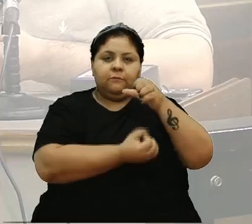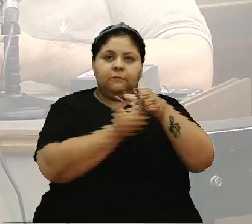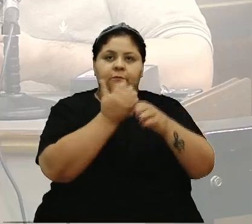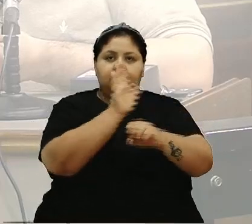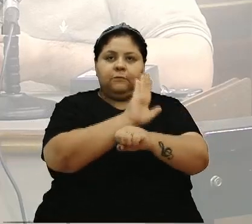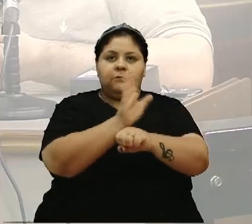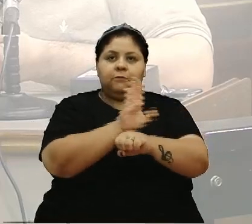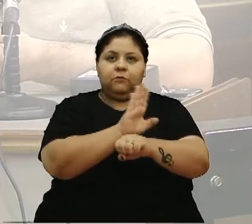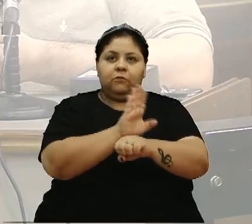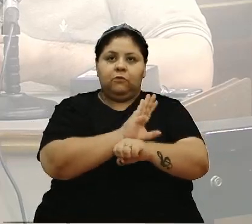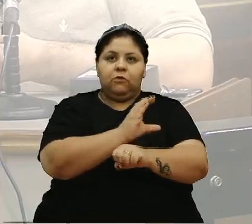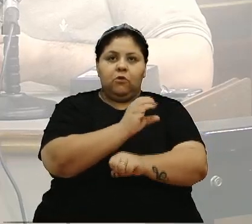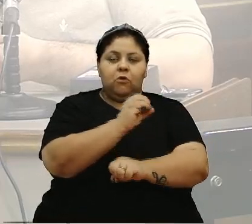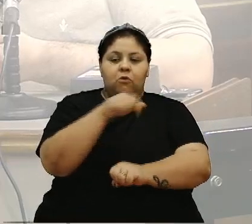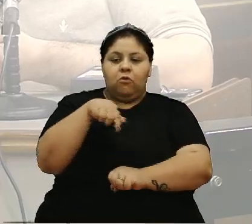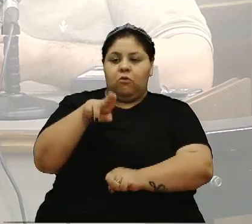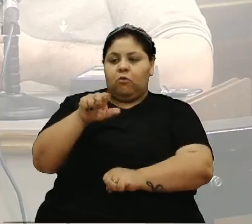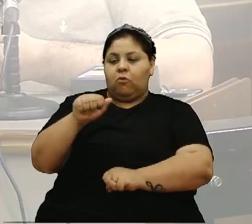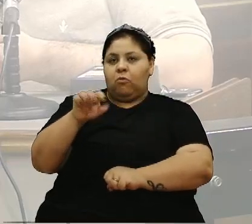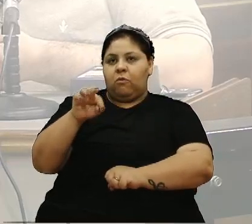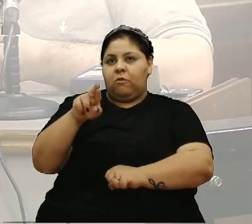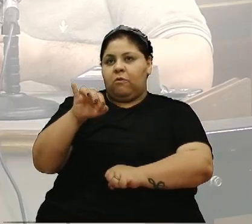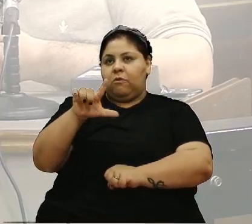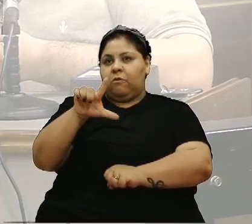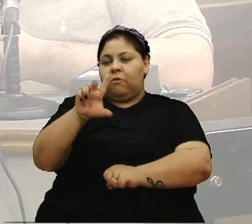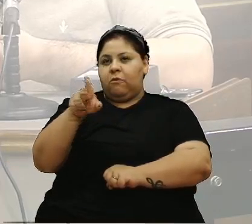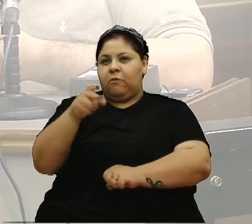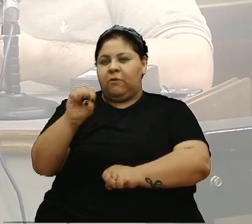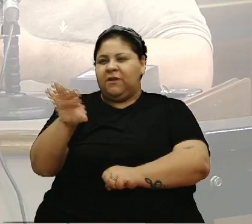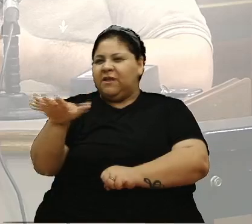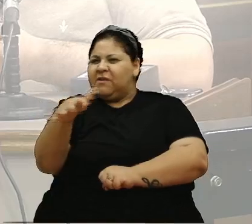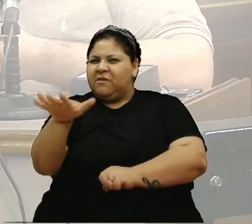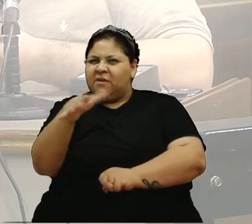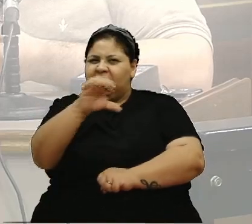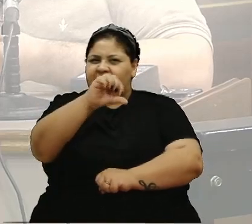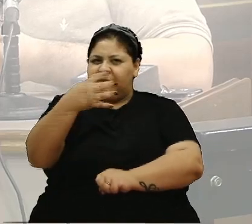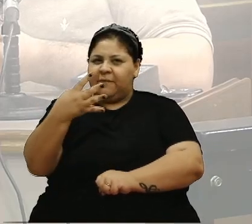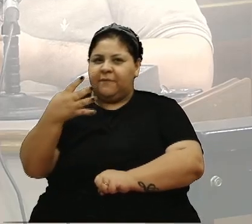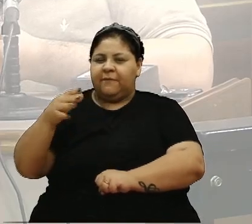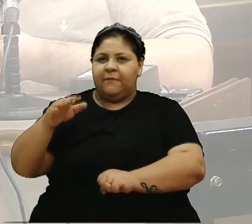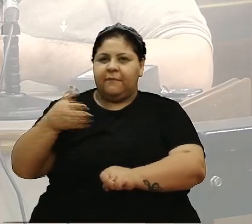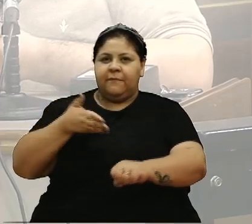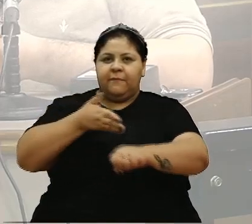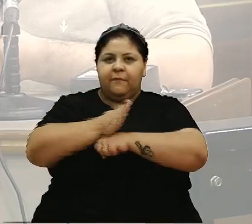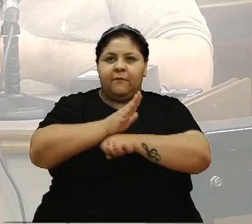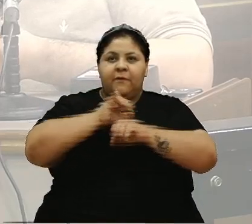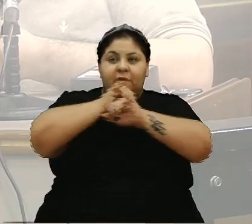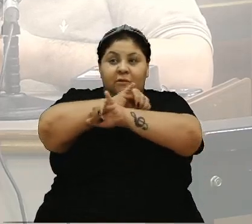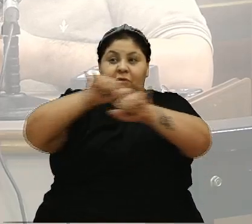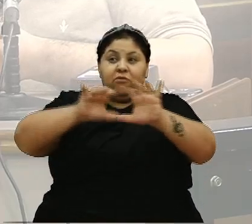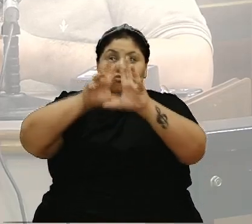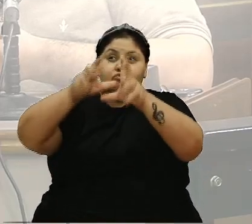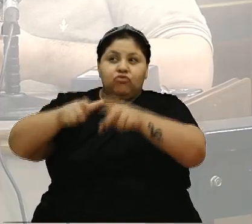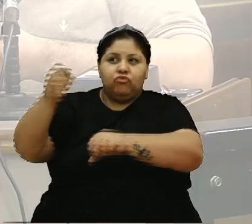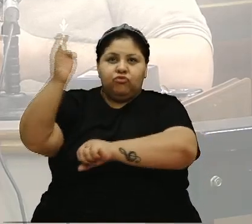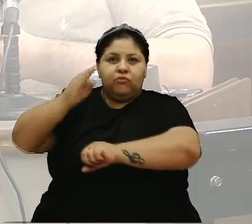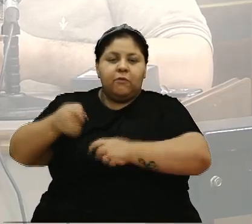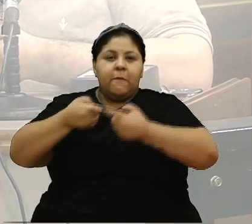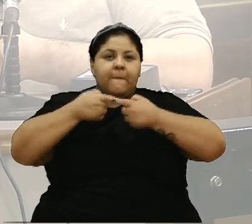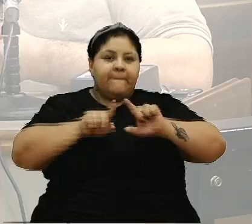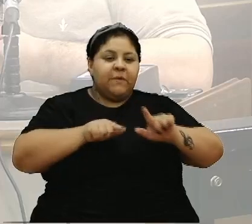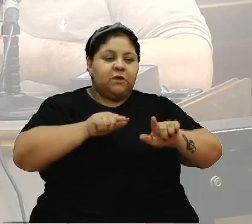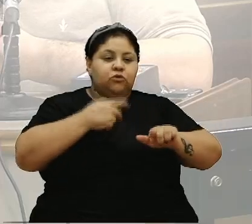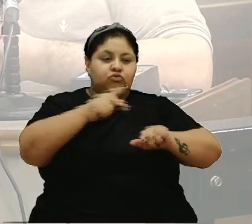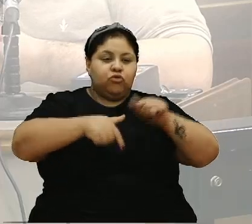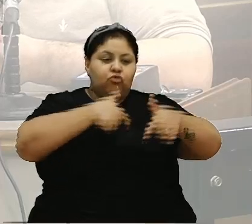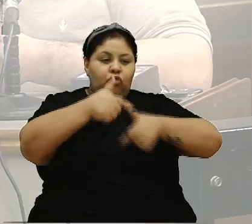O Quatrilho, na sede da SIC, em meados de 94, com a participação da imprensa de todo o país. Mas a sua dedicação